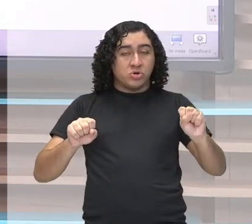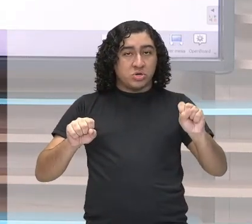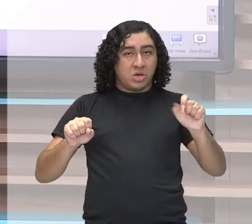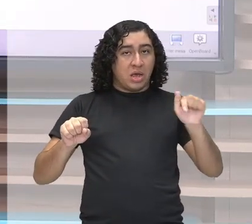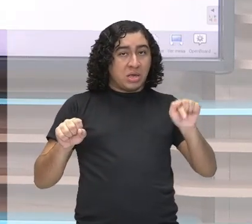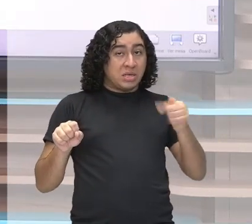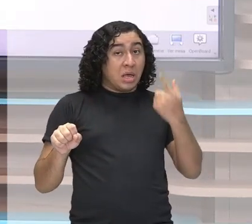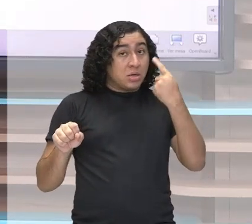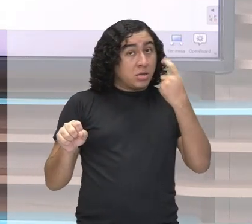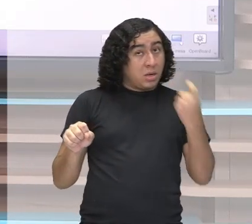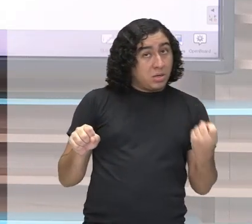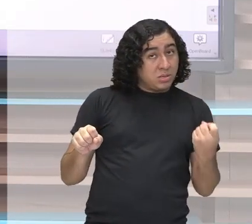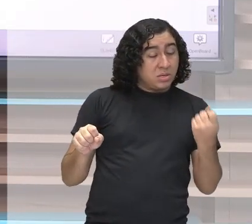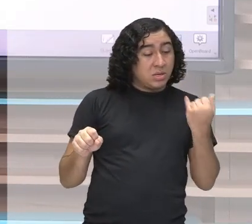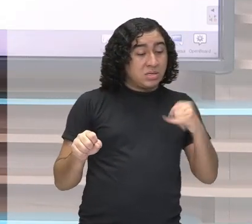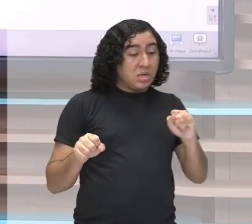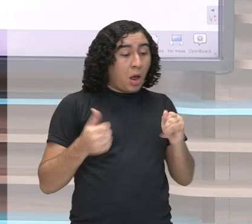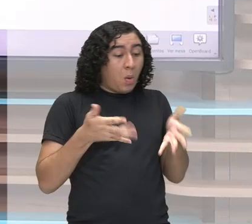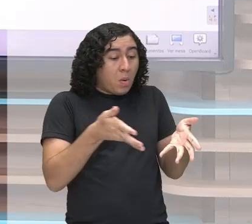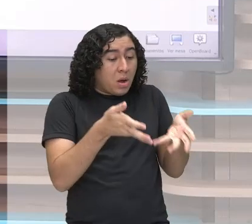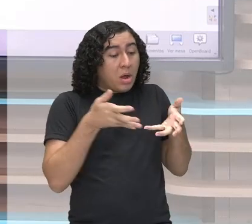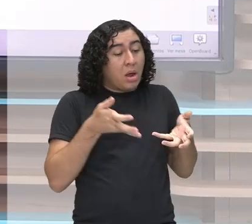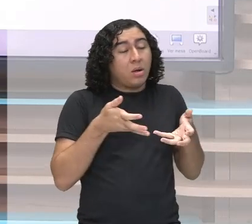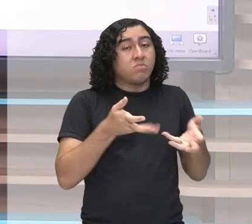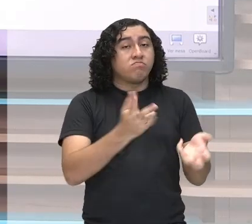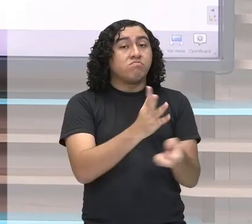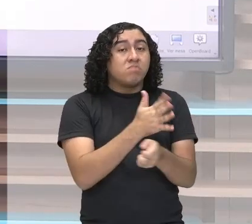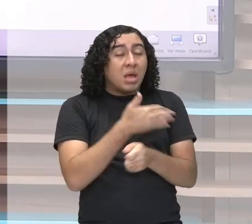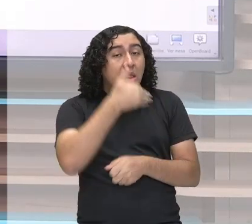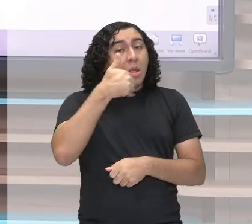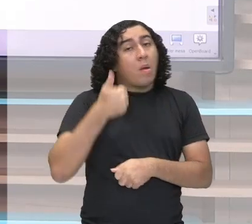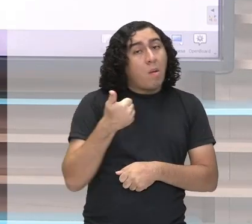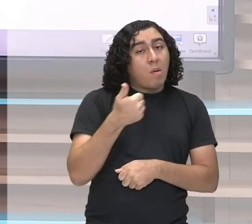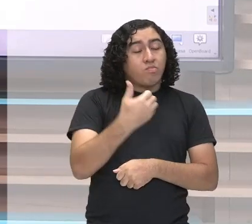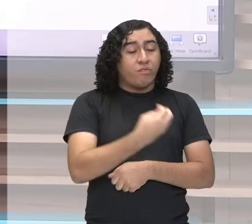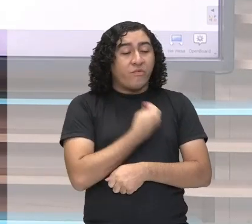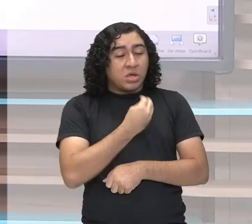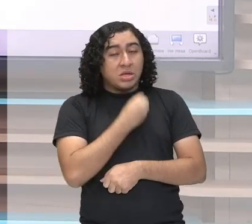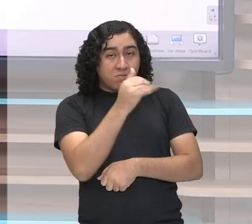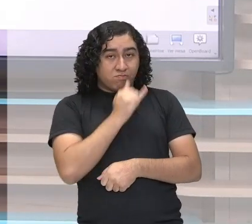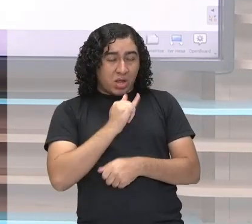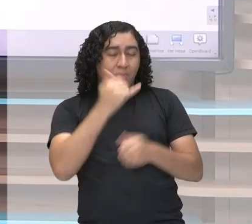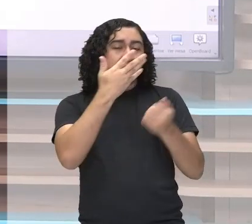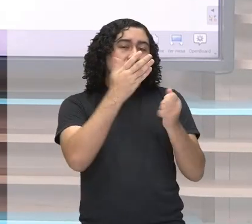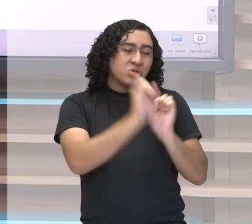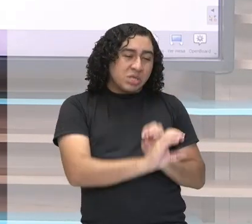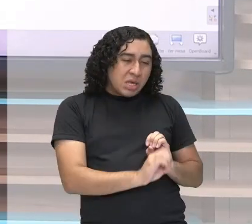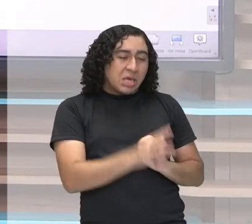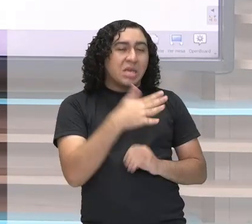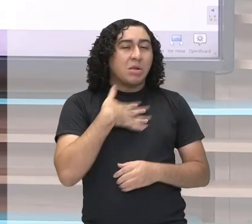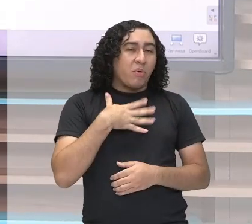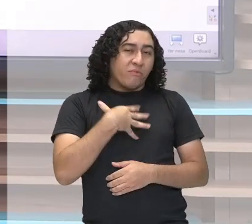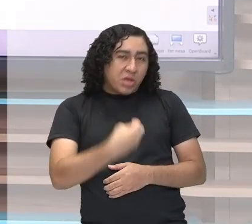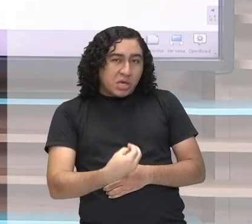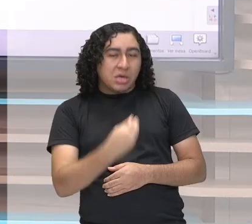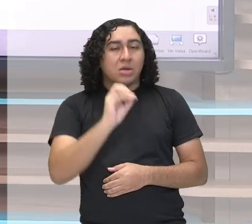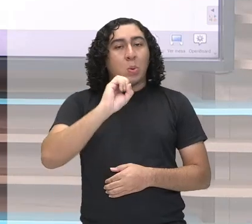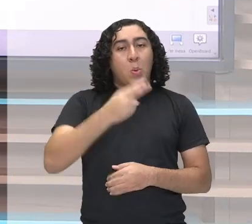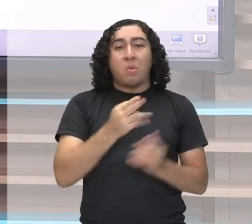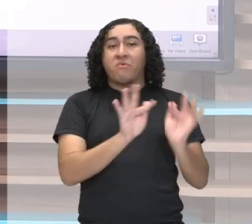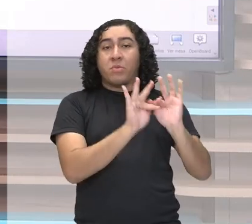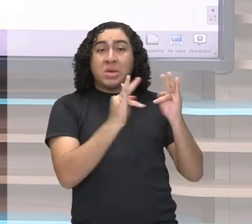em busca de melhores condições ali com relação à educação para os meus filhos, ali para a minha